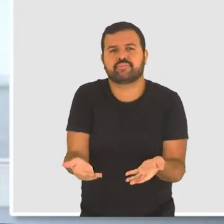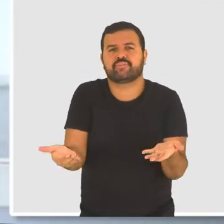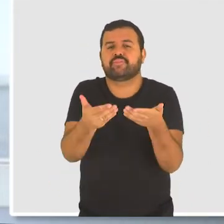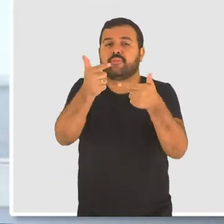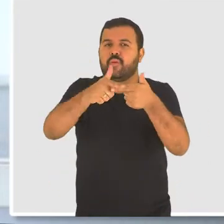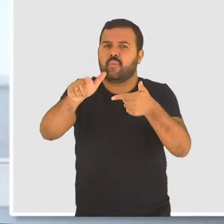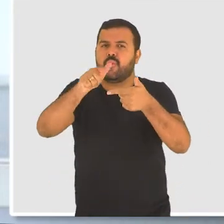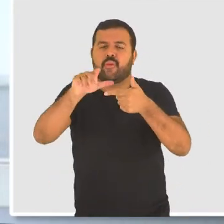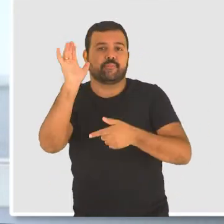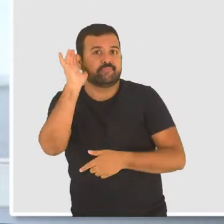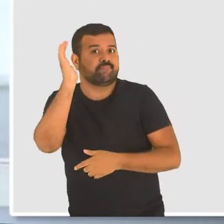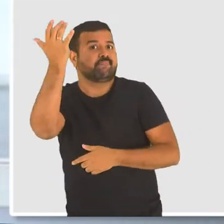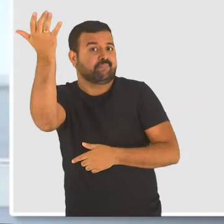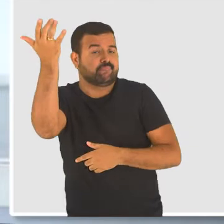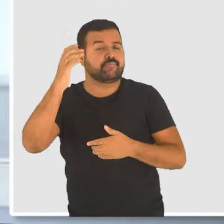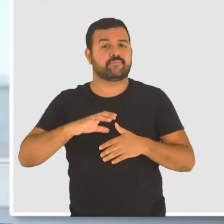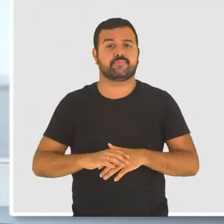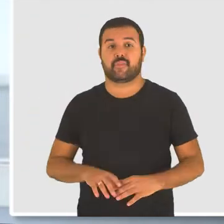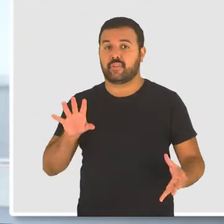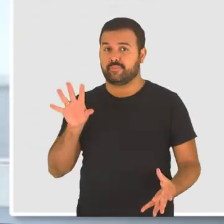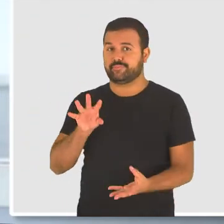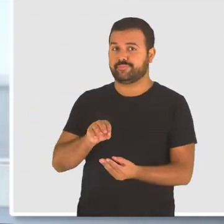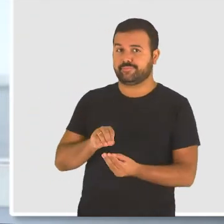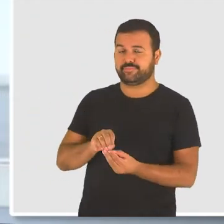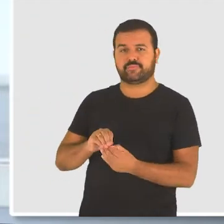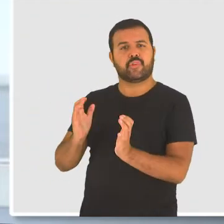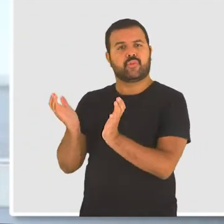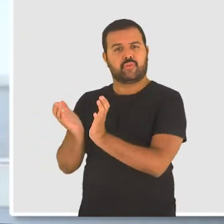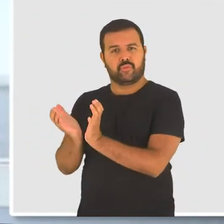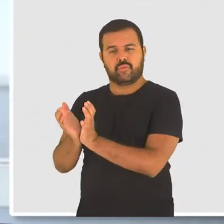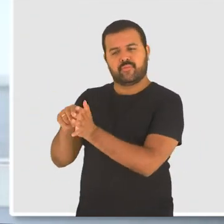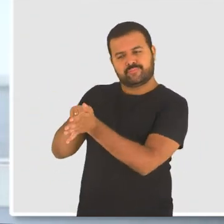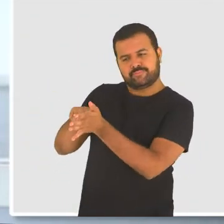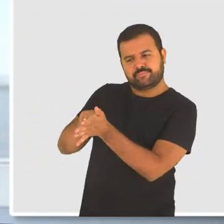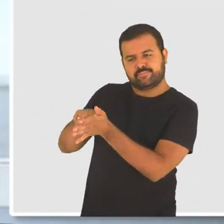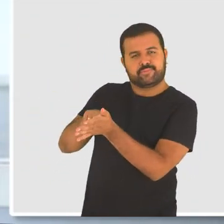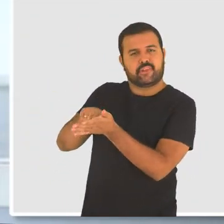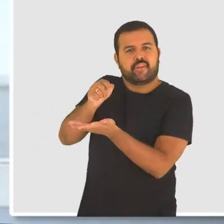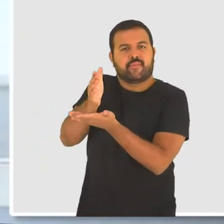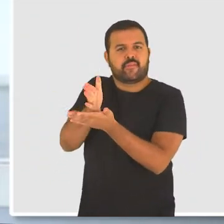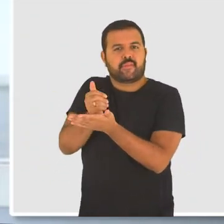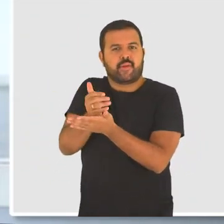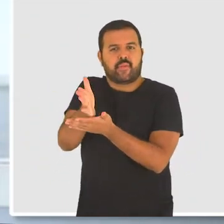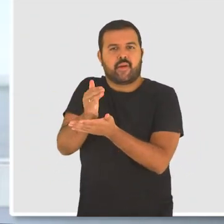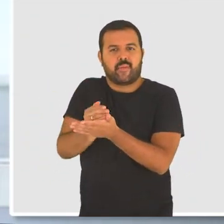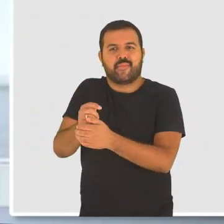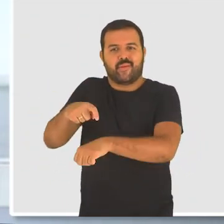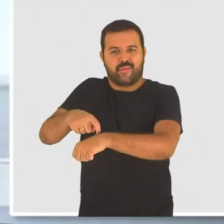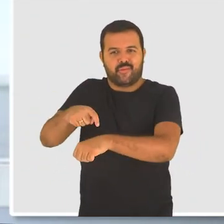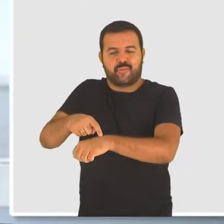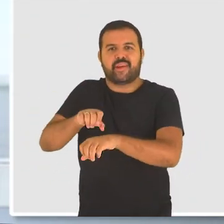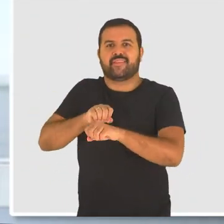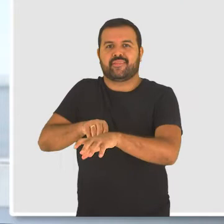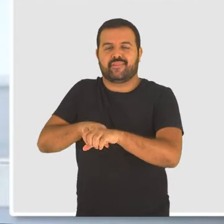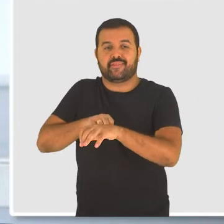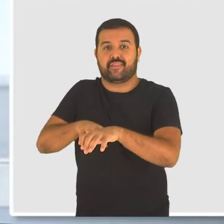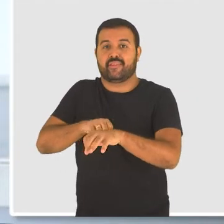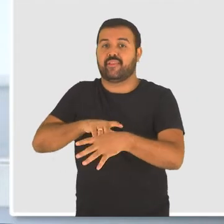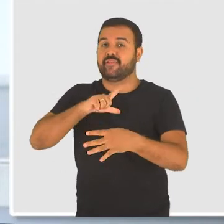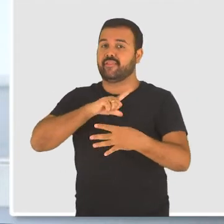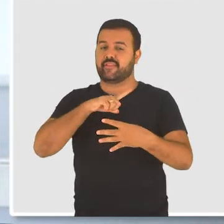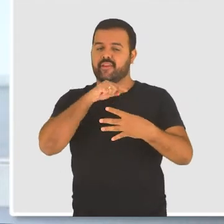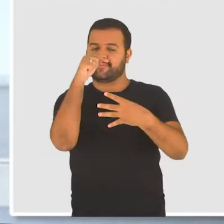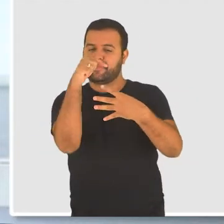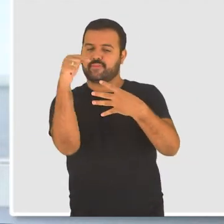essas conexões e essas diferentes representações? Então, O fato de termos dividido a parte